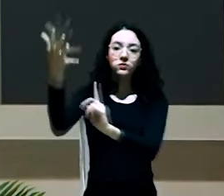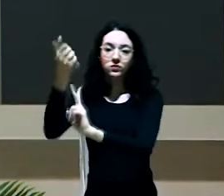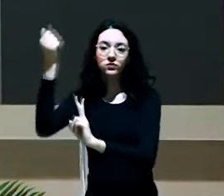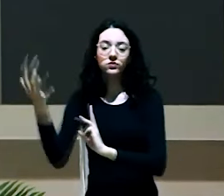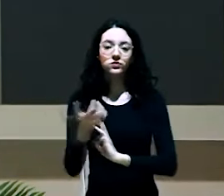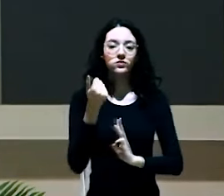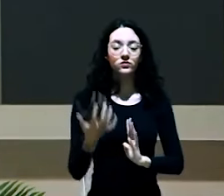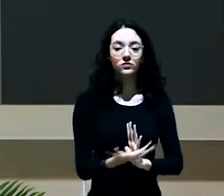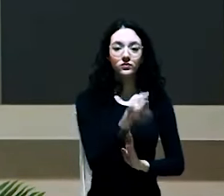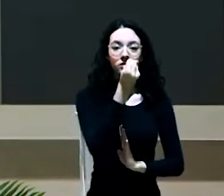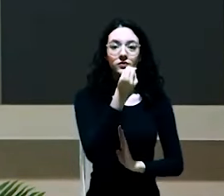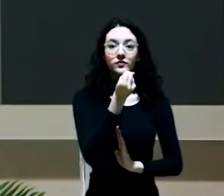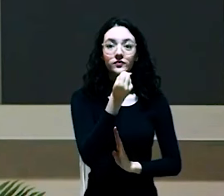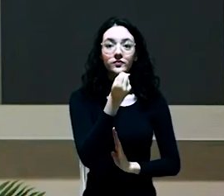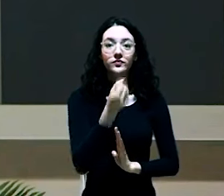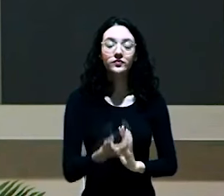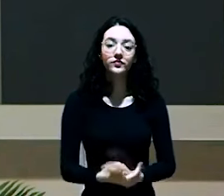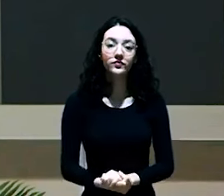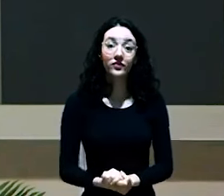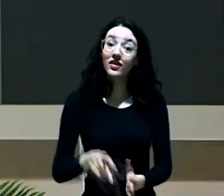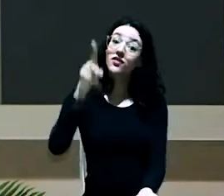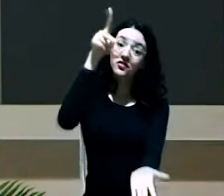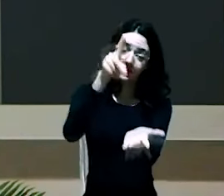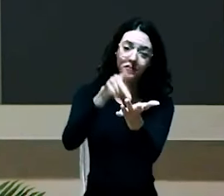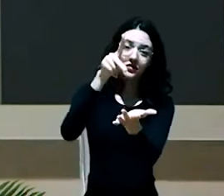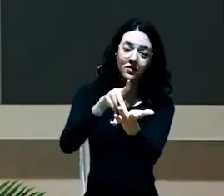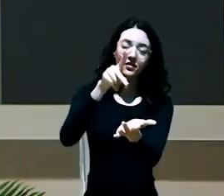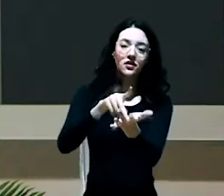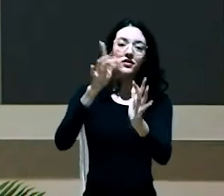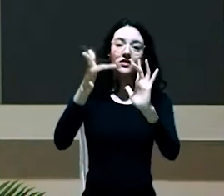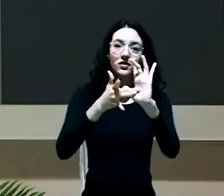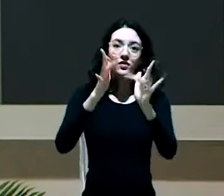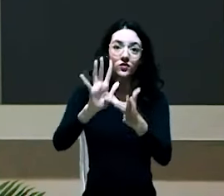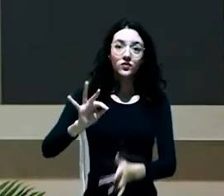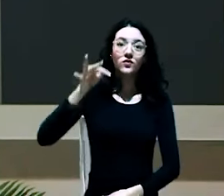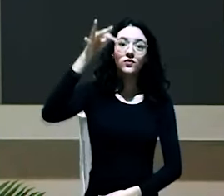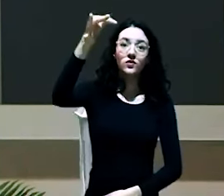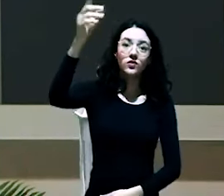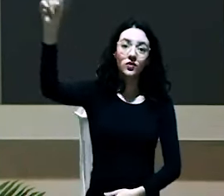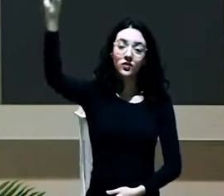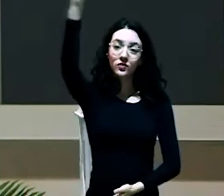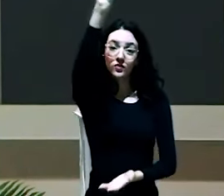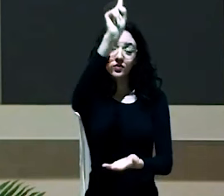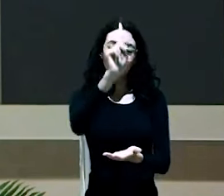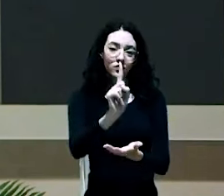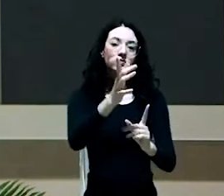E é uma verdade, Jesus vem levar a igreja para o céu, e há um